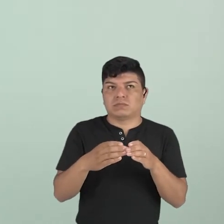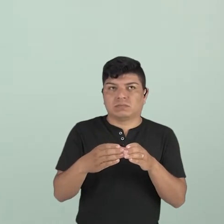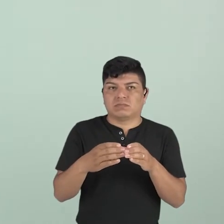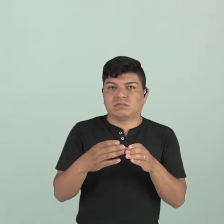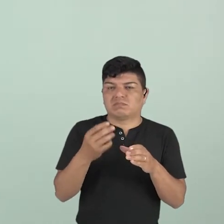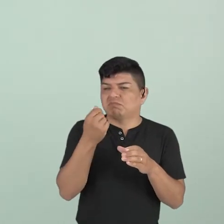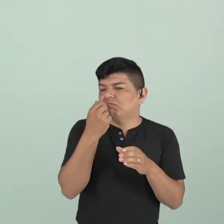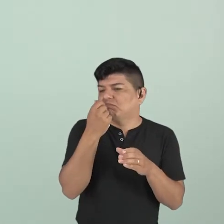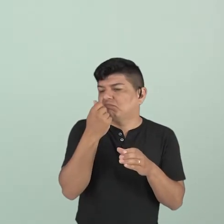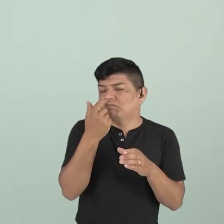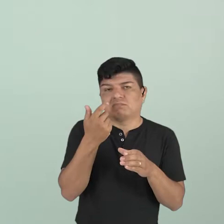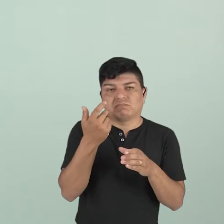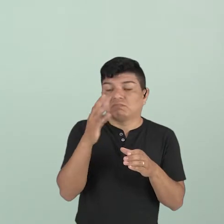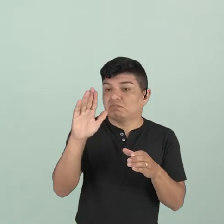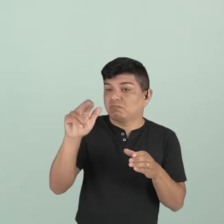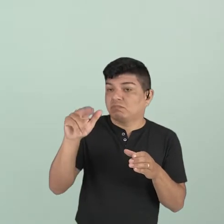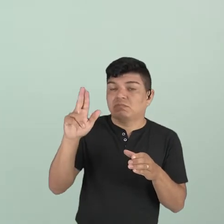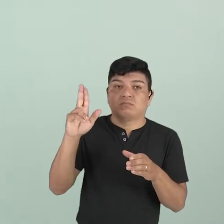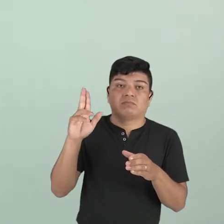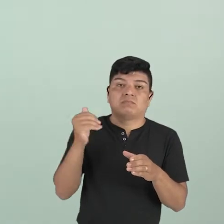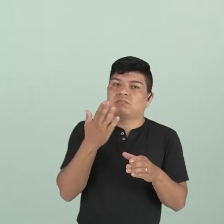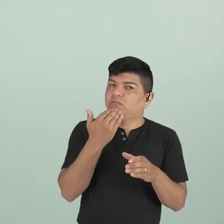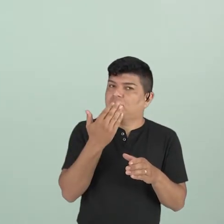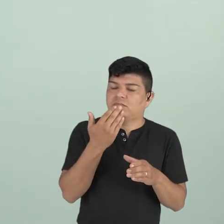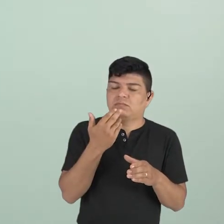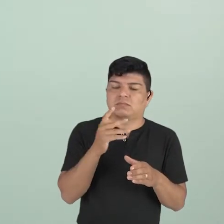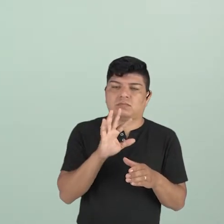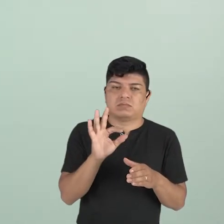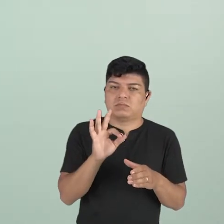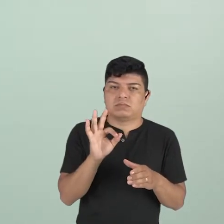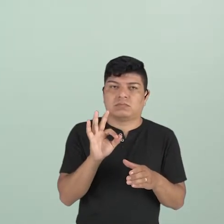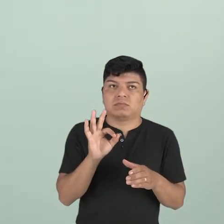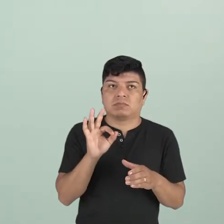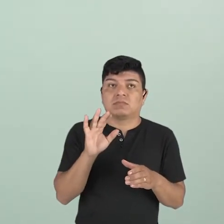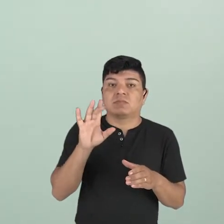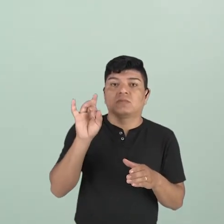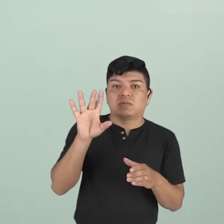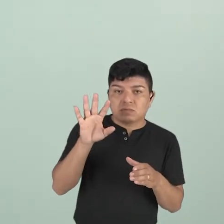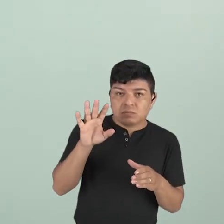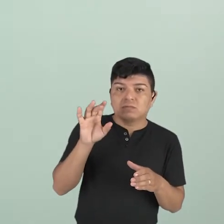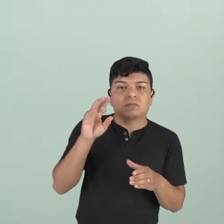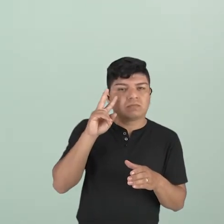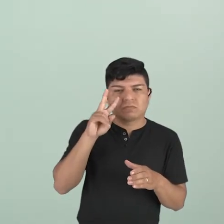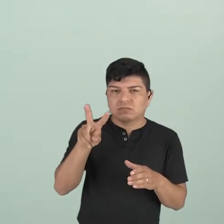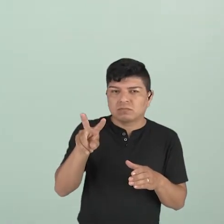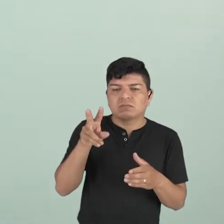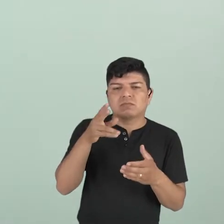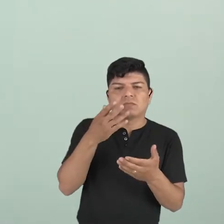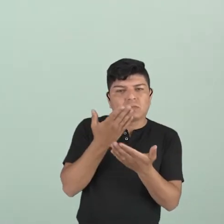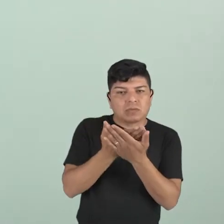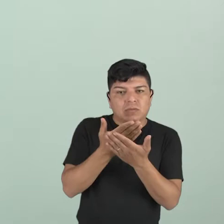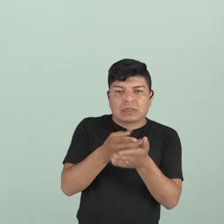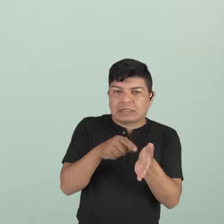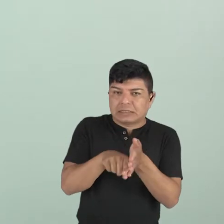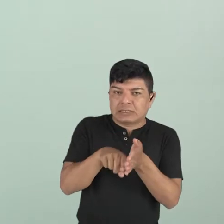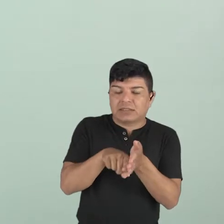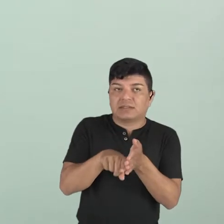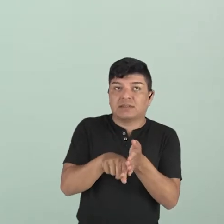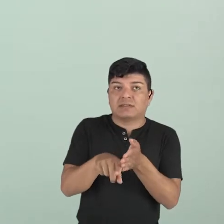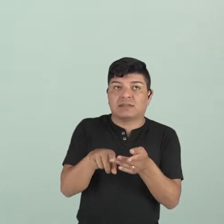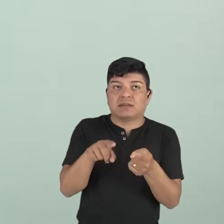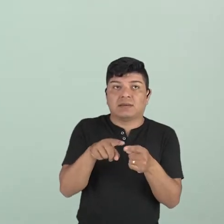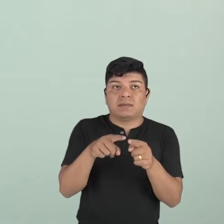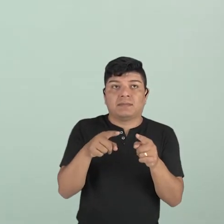gosto, porque eu nunca comi. Há muitos aí que eu não comi, né? Já tive o prazer de ver ou de estudar sobre, mas